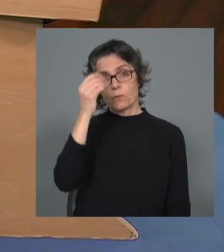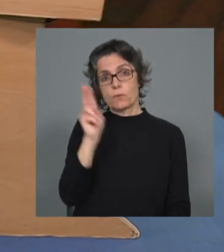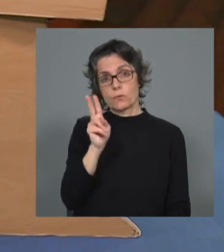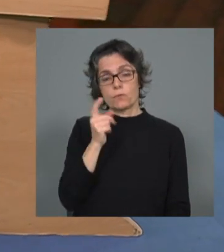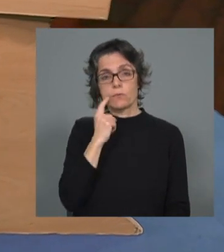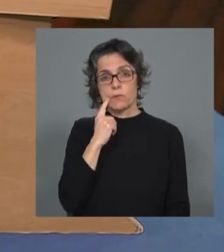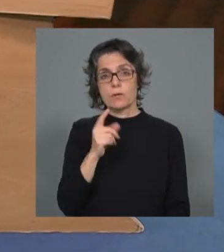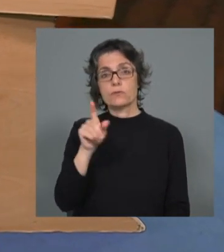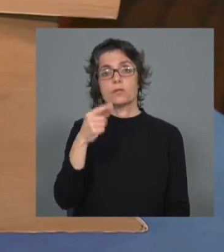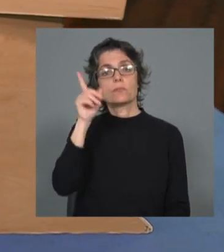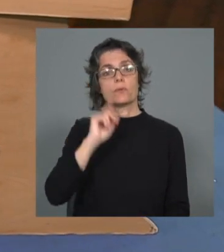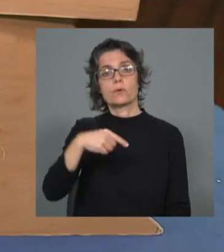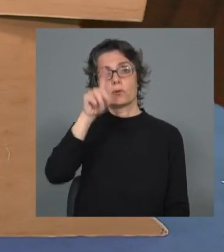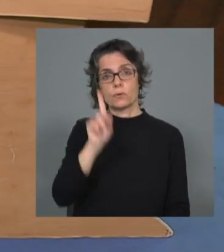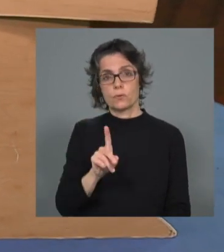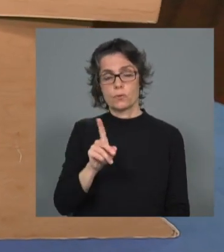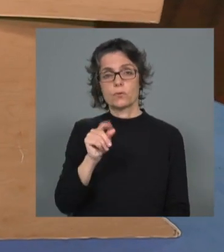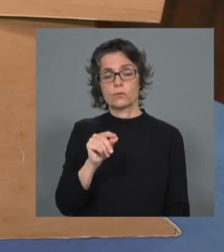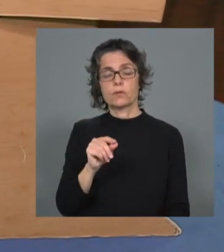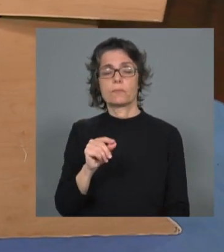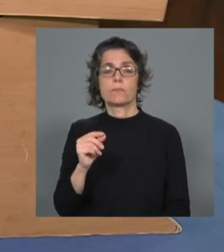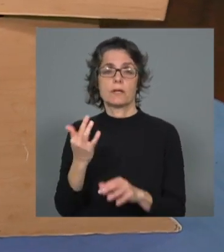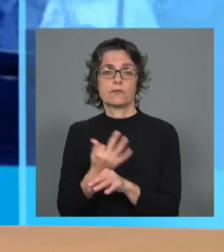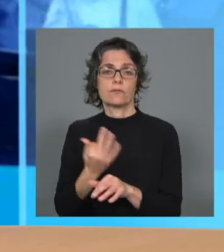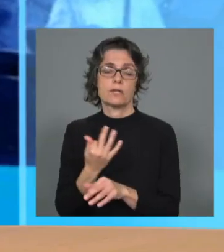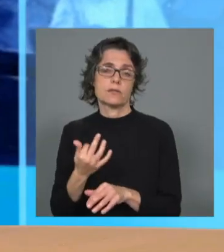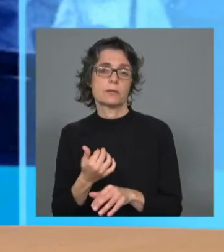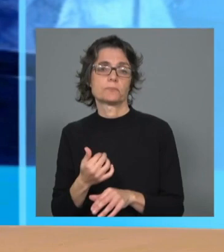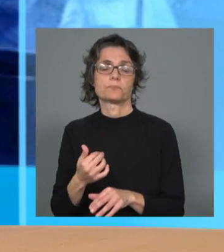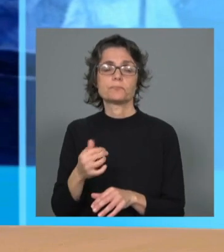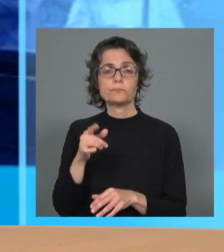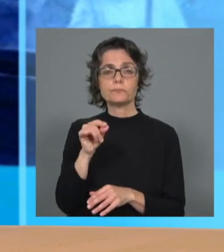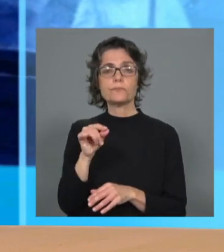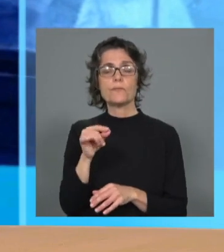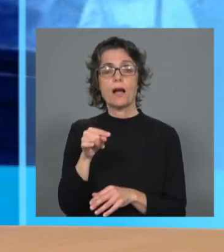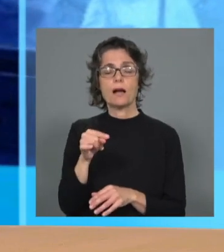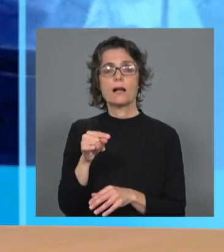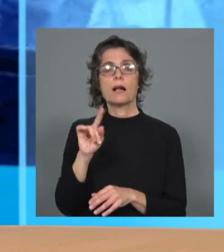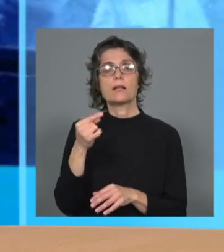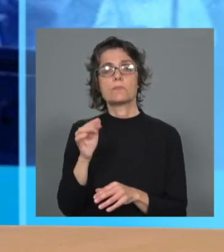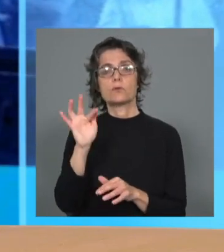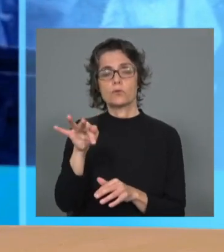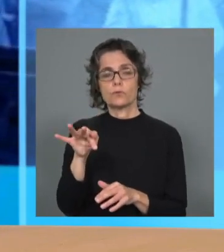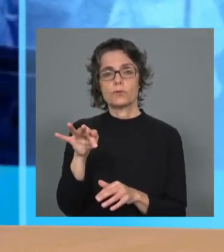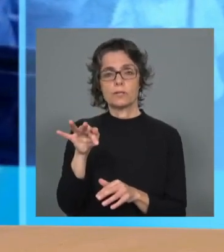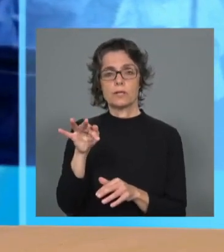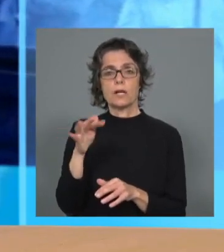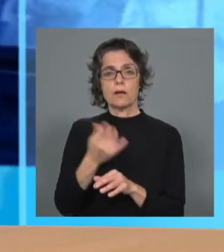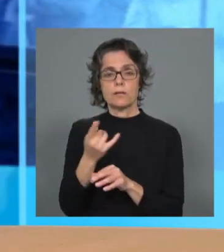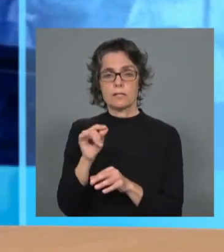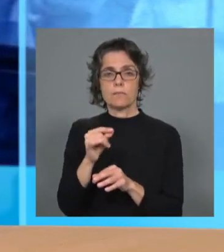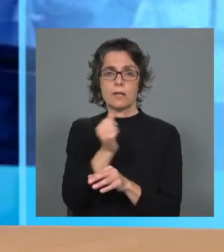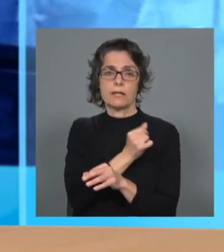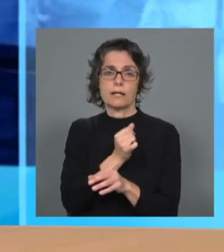e no dia 1, que até as festas da Padroeira, e à tarde vamos culminar as festas com a visita pascal às casas que faltarem, que